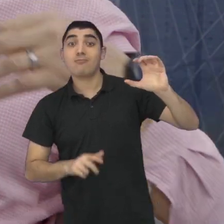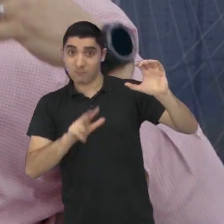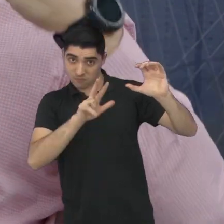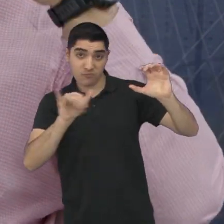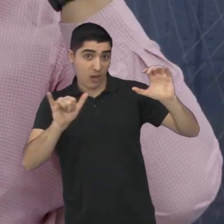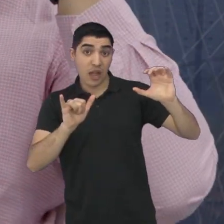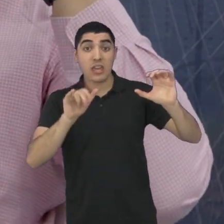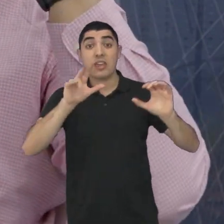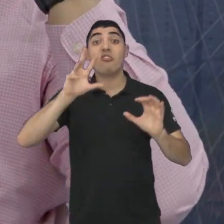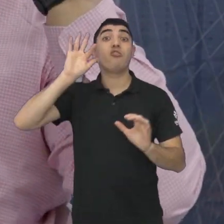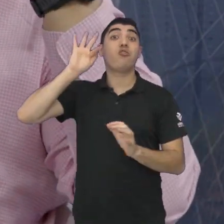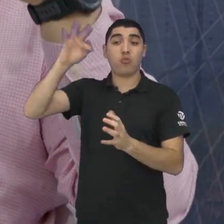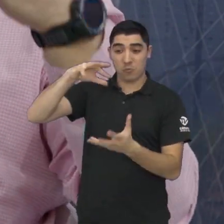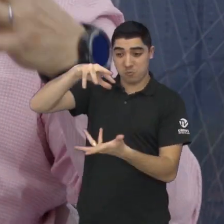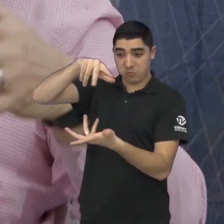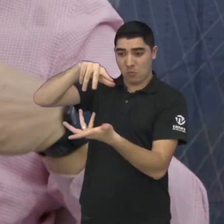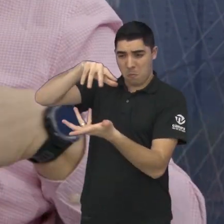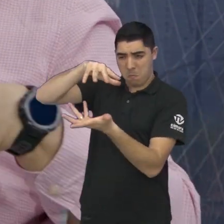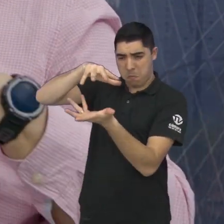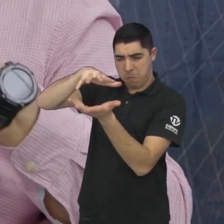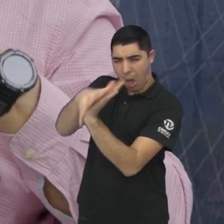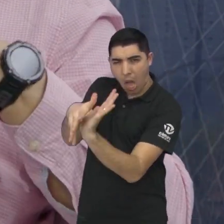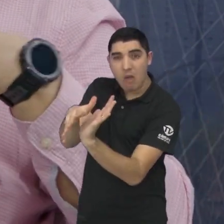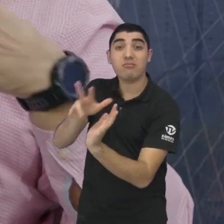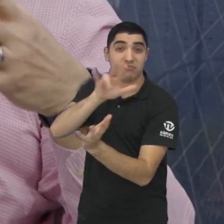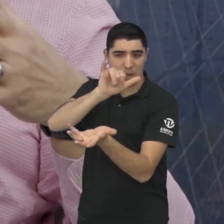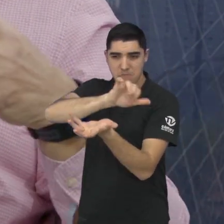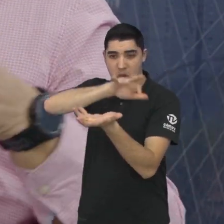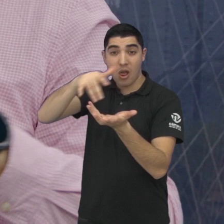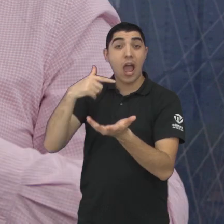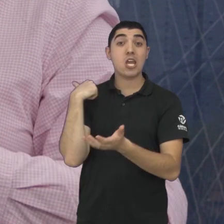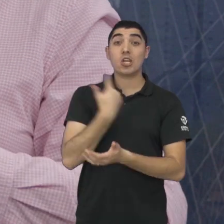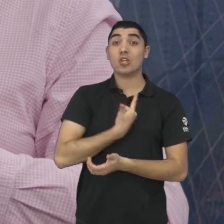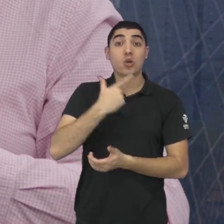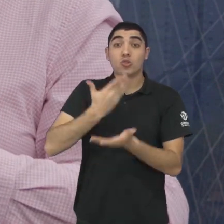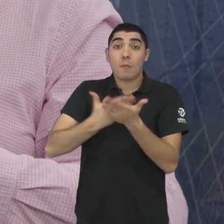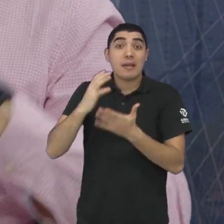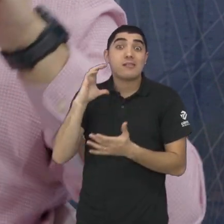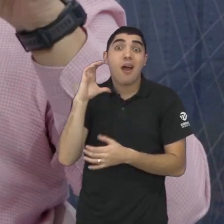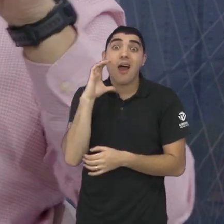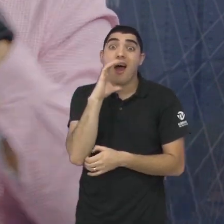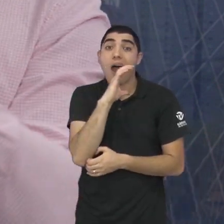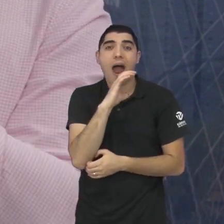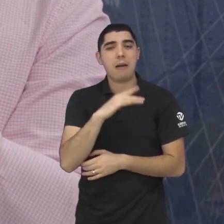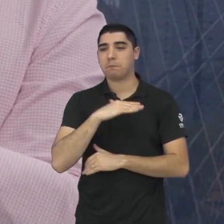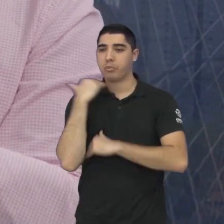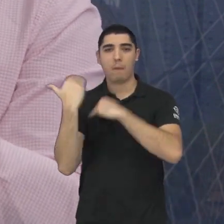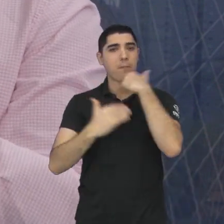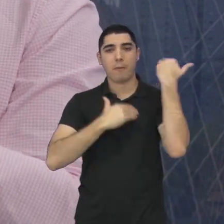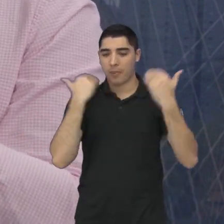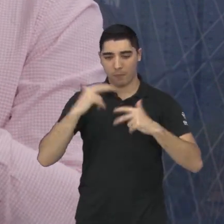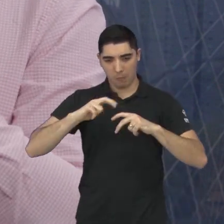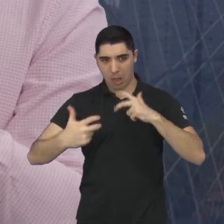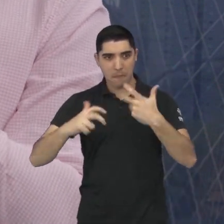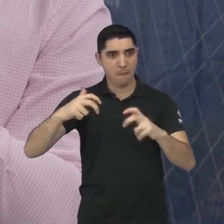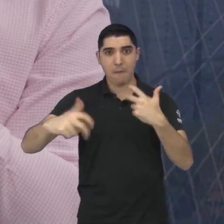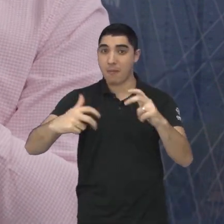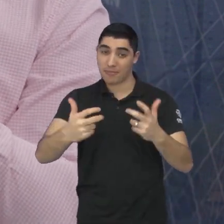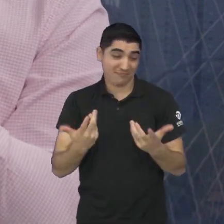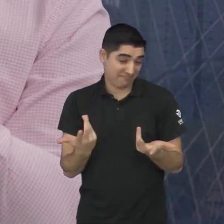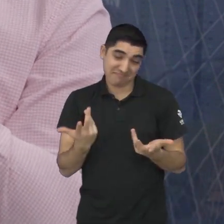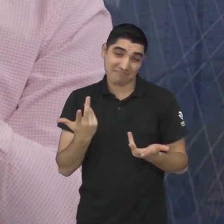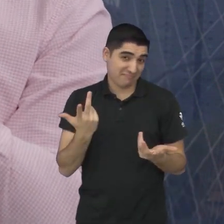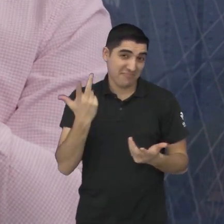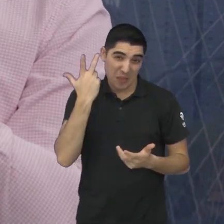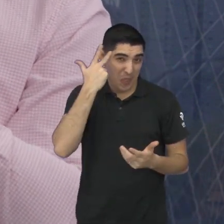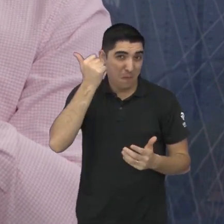e a atmosfera da Terra vai ser varrida e a temperatura vai aumentar e a gente vai virar churrasco na superfície terrestre. Então a vida